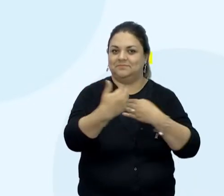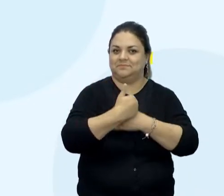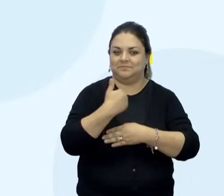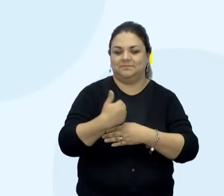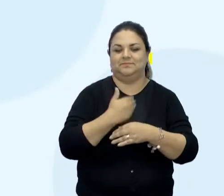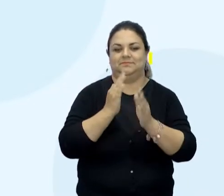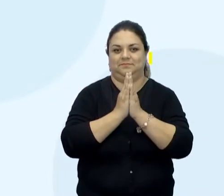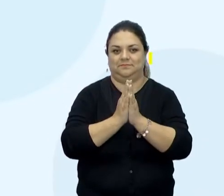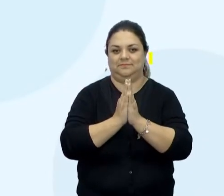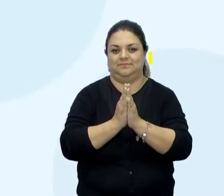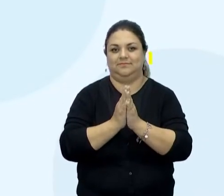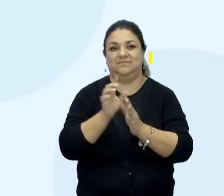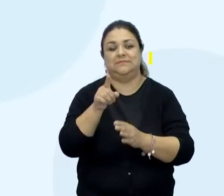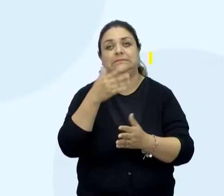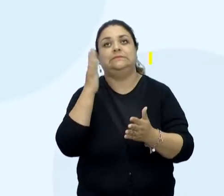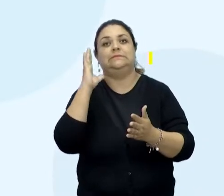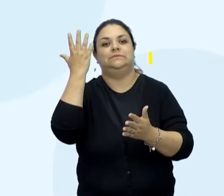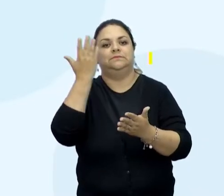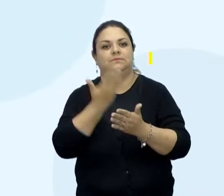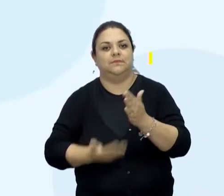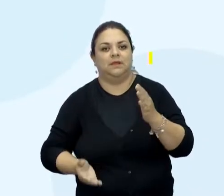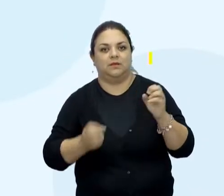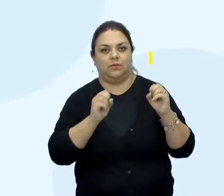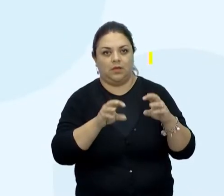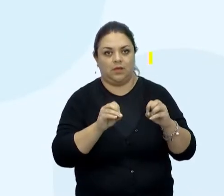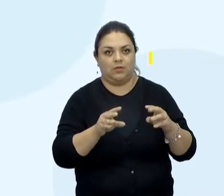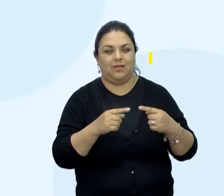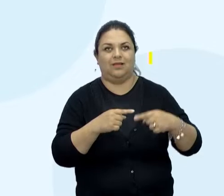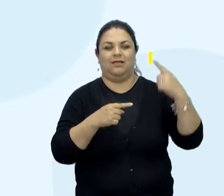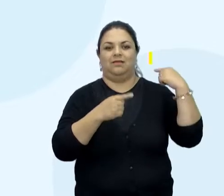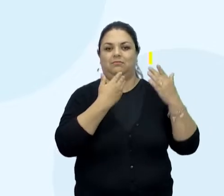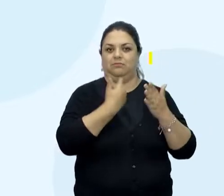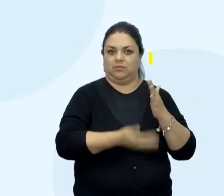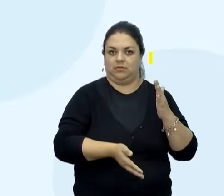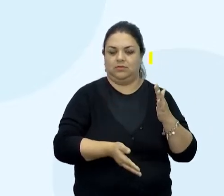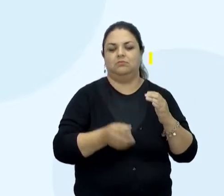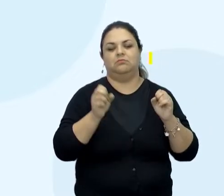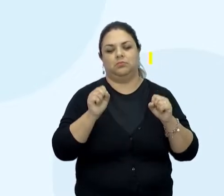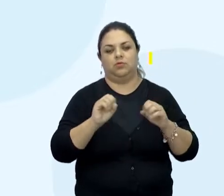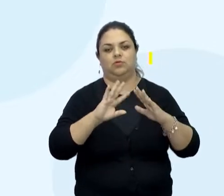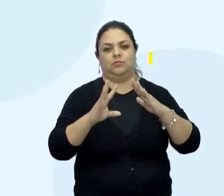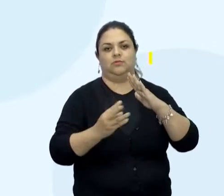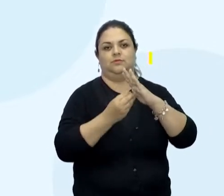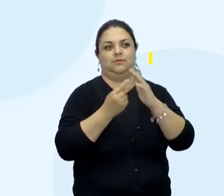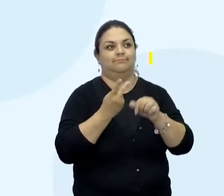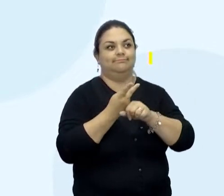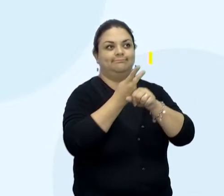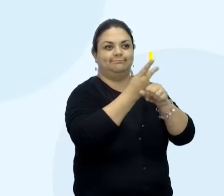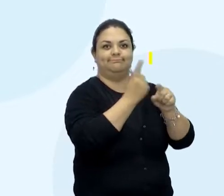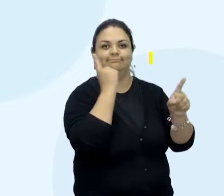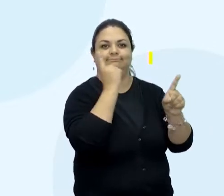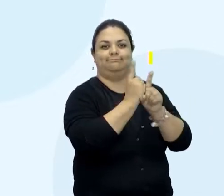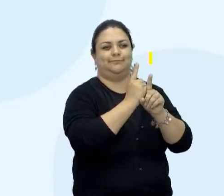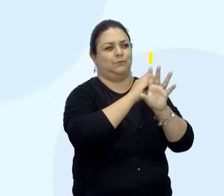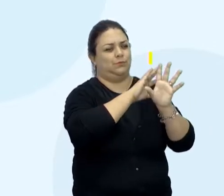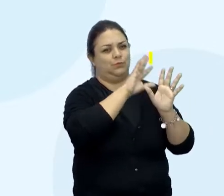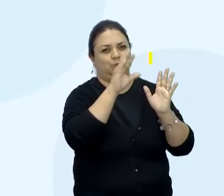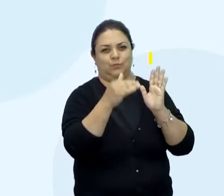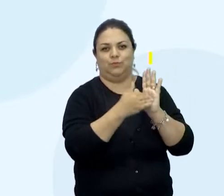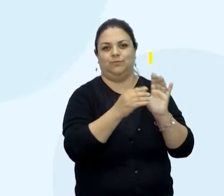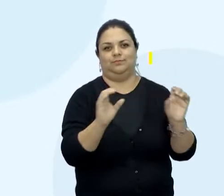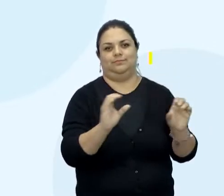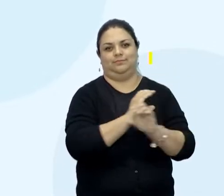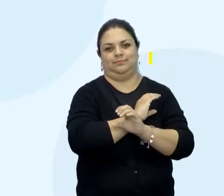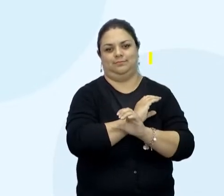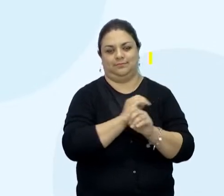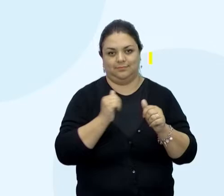vocês tenham perdido alguma aula, é só entrar no repositório que você vai encontrar todas as aulas lá e aí você